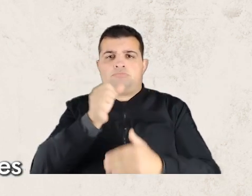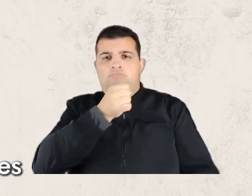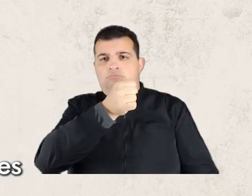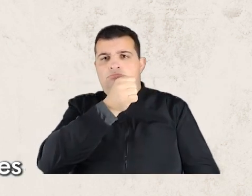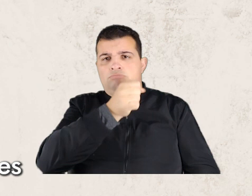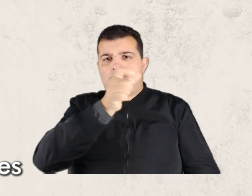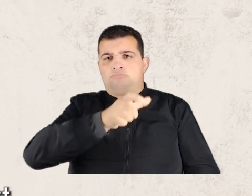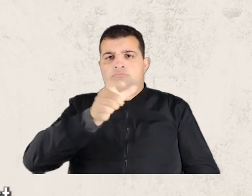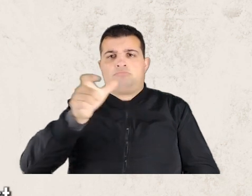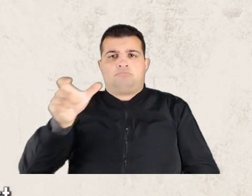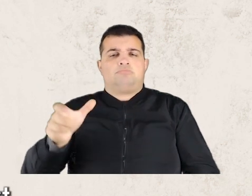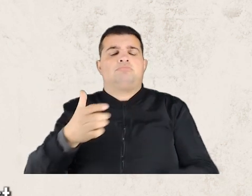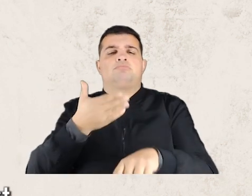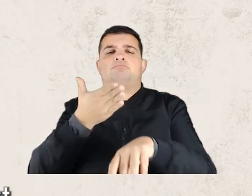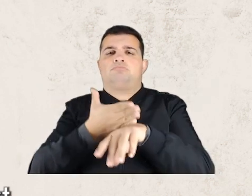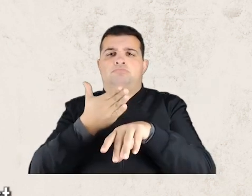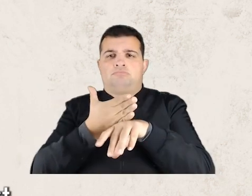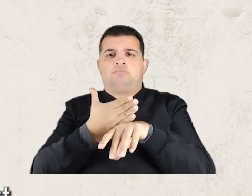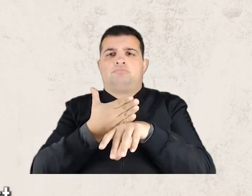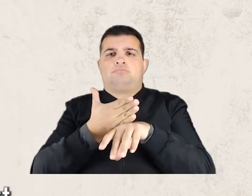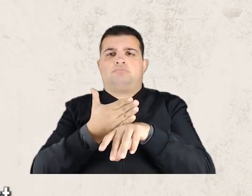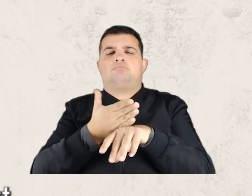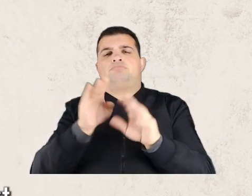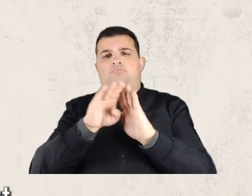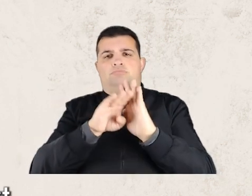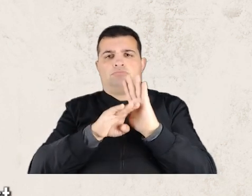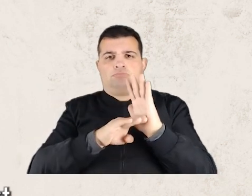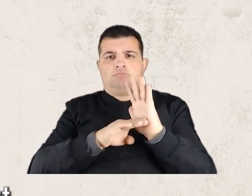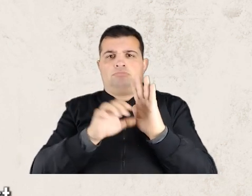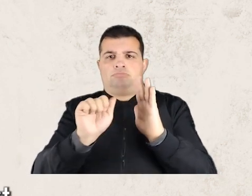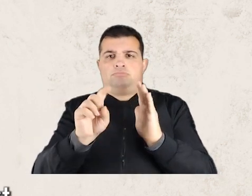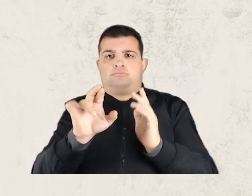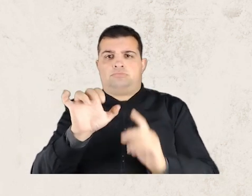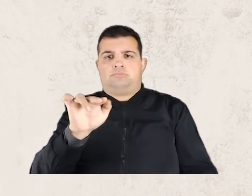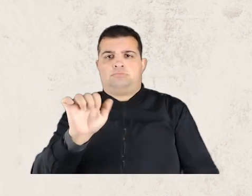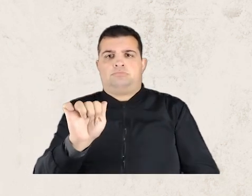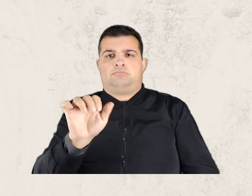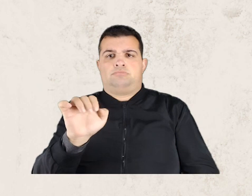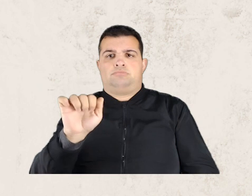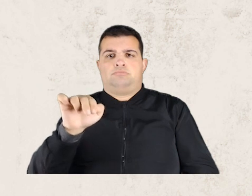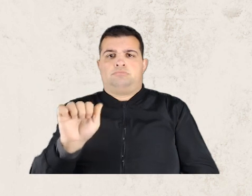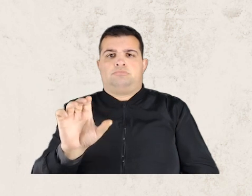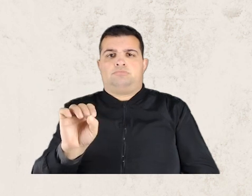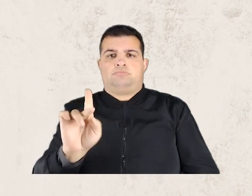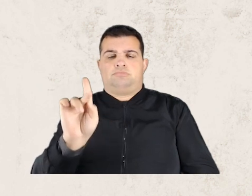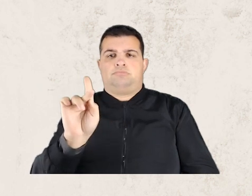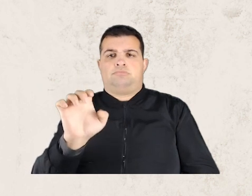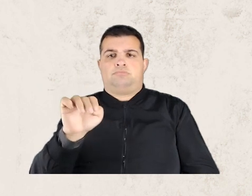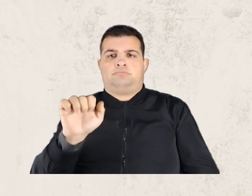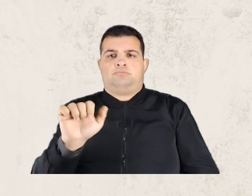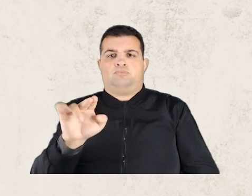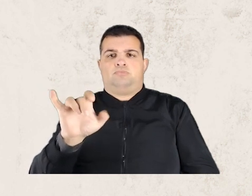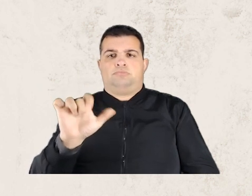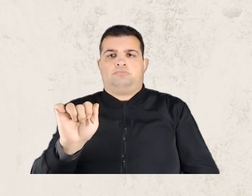de Entidades Nacionais da Psicologia Brasileira por suas contribuições com este podcast. Um agradecimento especial às